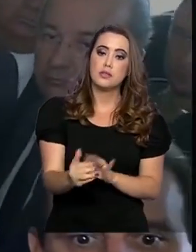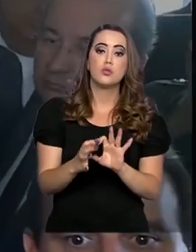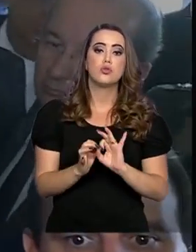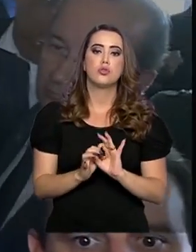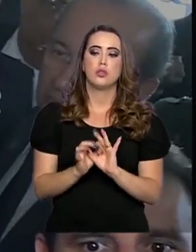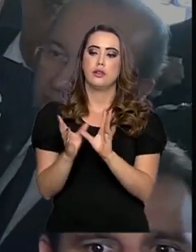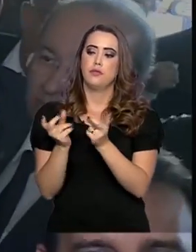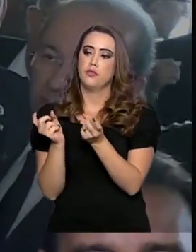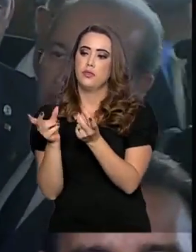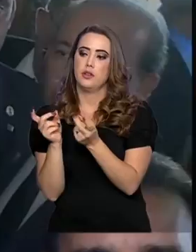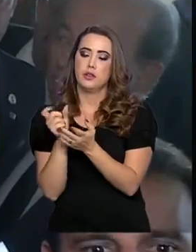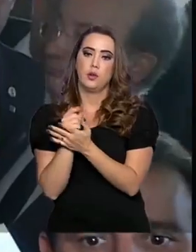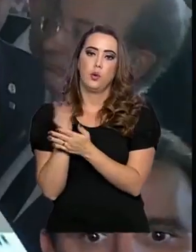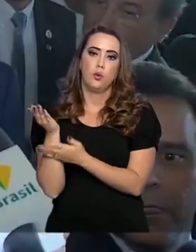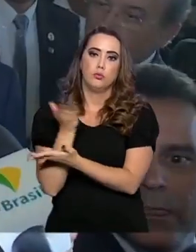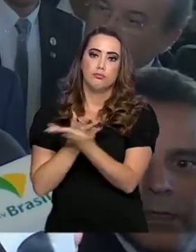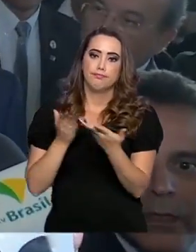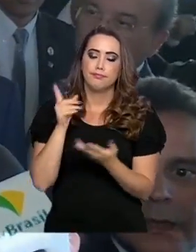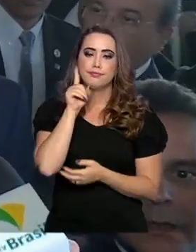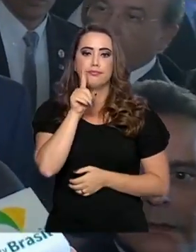comércio com os Estados Unidos.